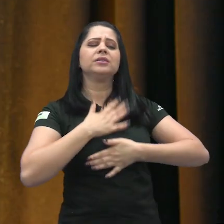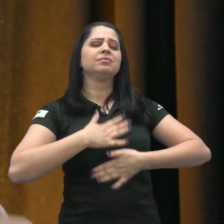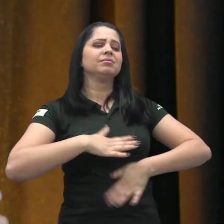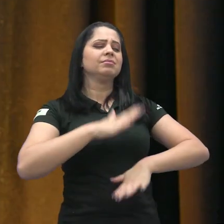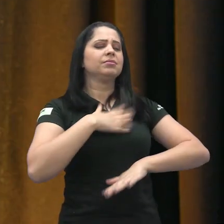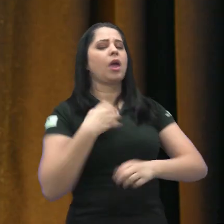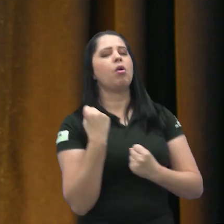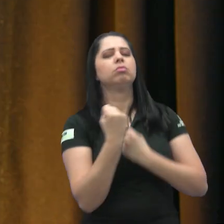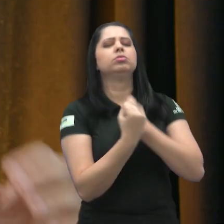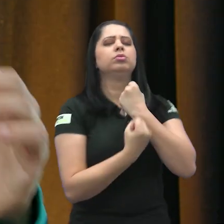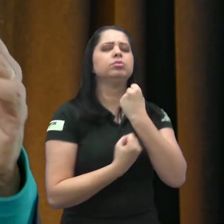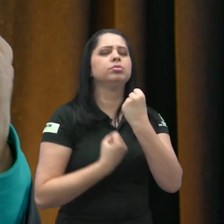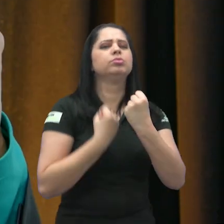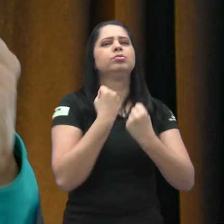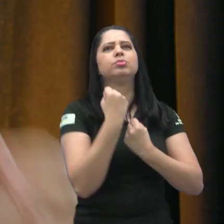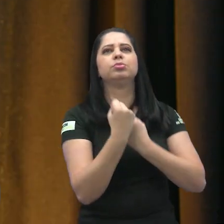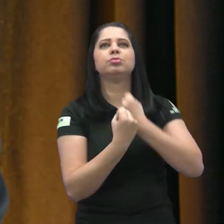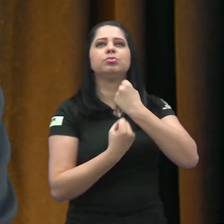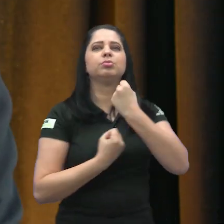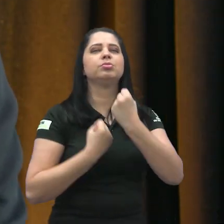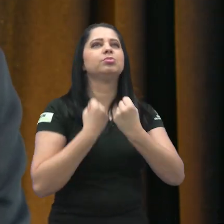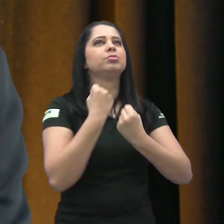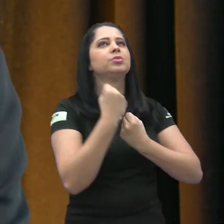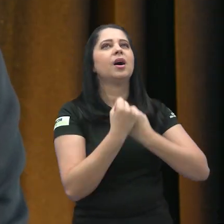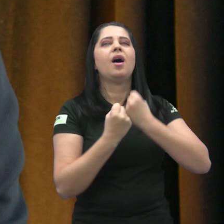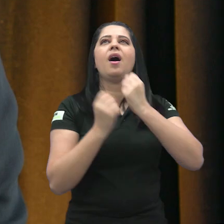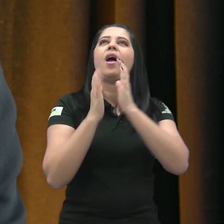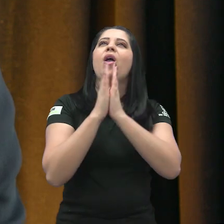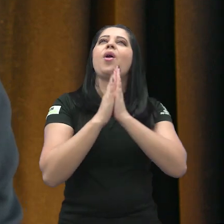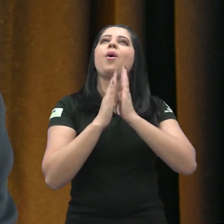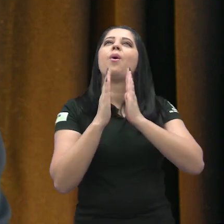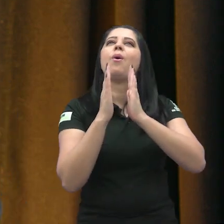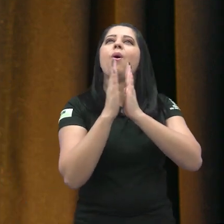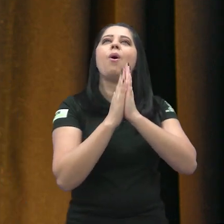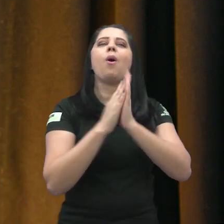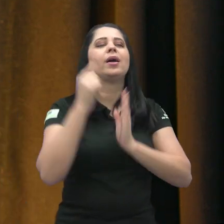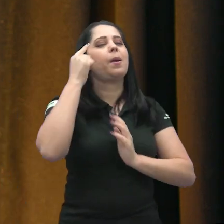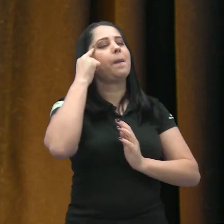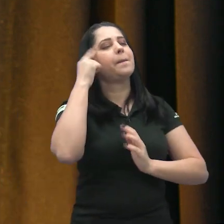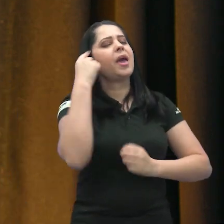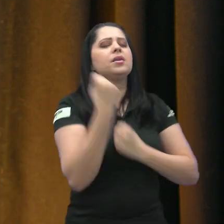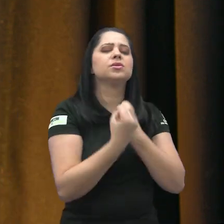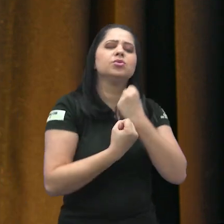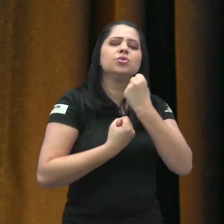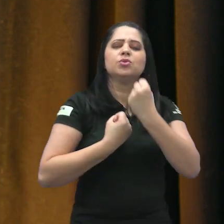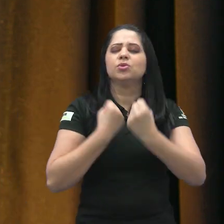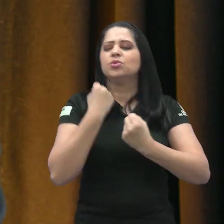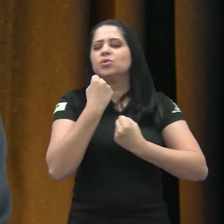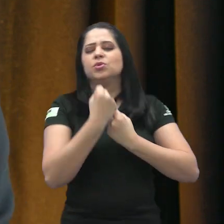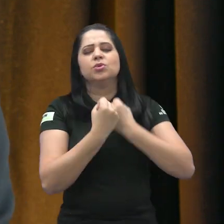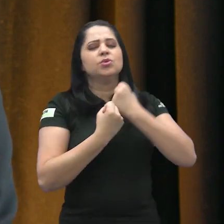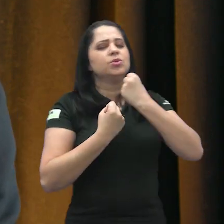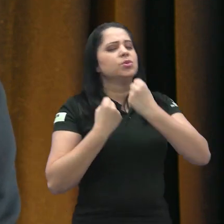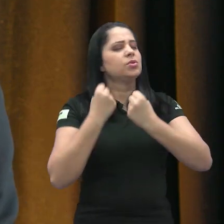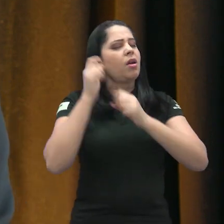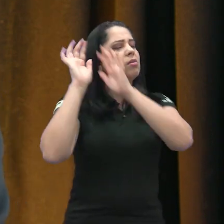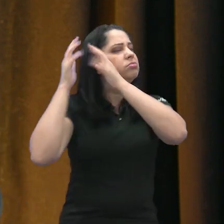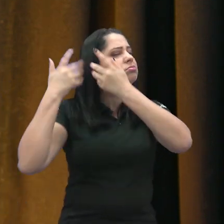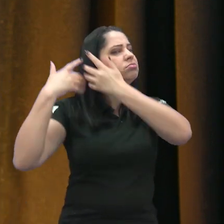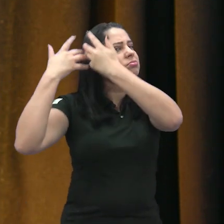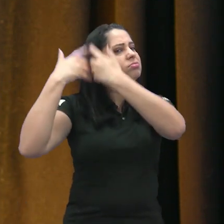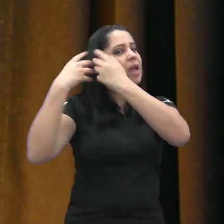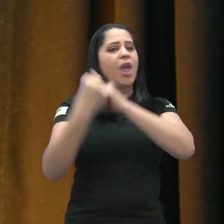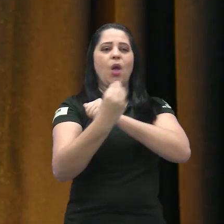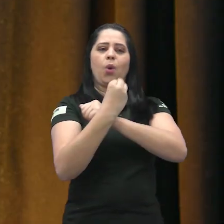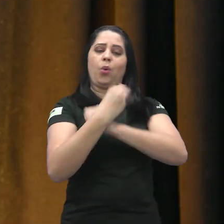eu converso comigo, eu rezo, eu cobro do dia anterior, eu converso comigo, que eu falo com as